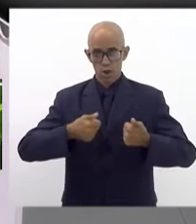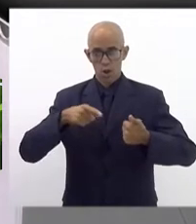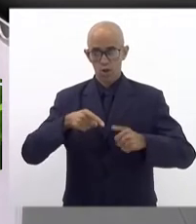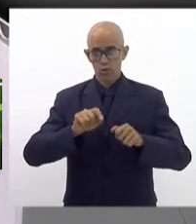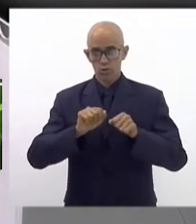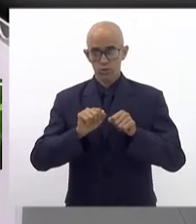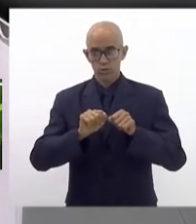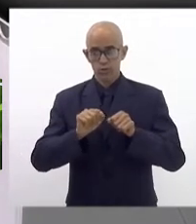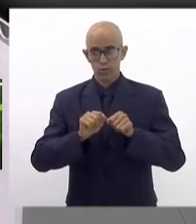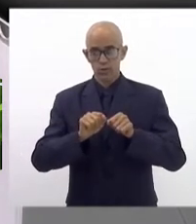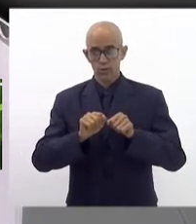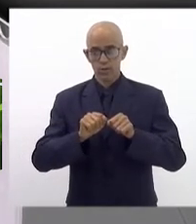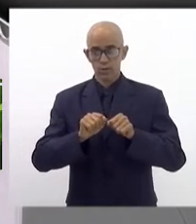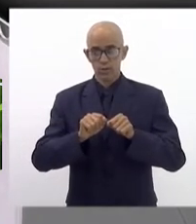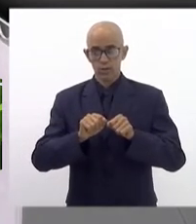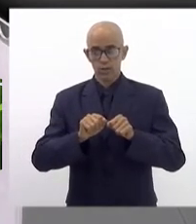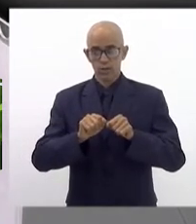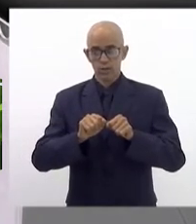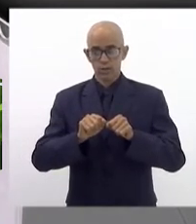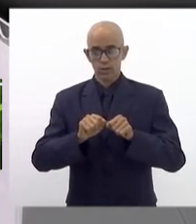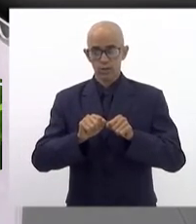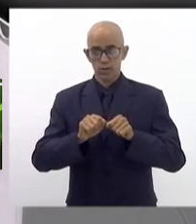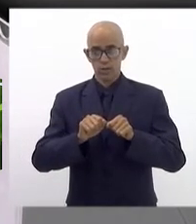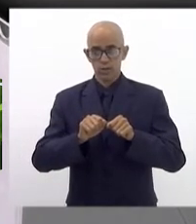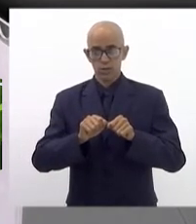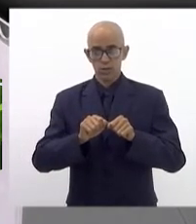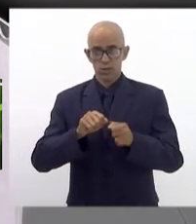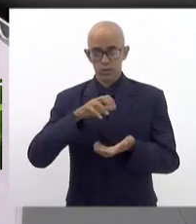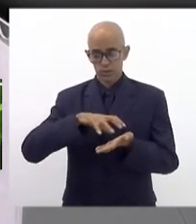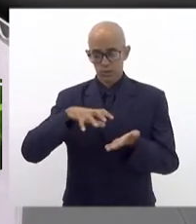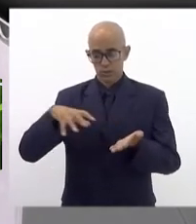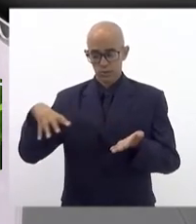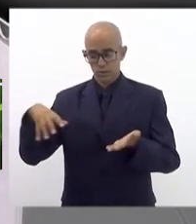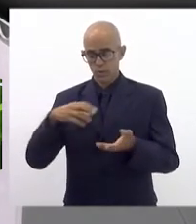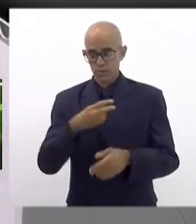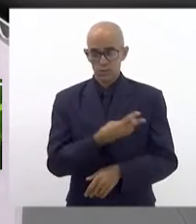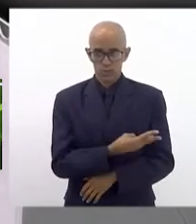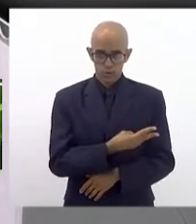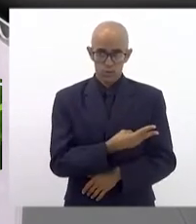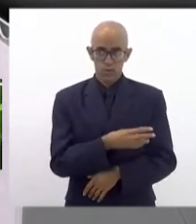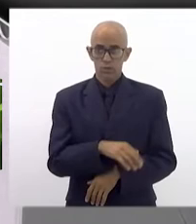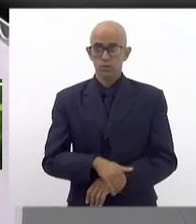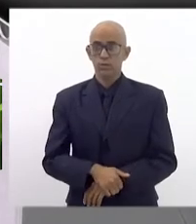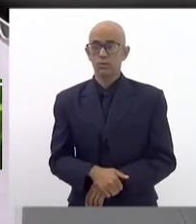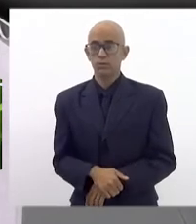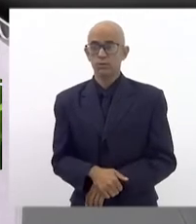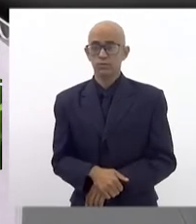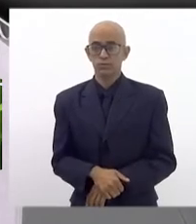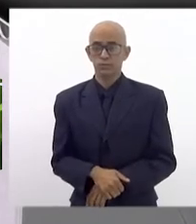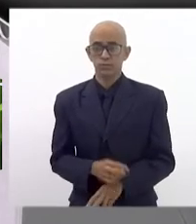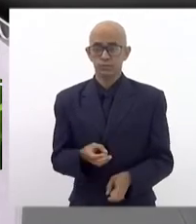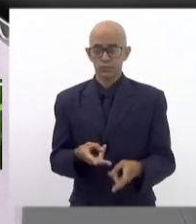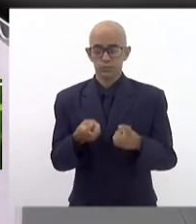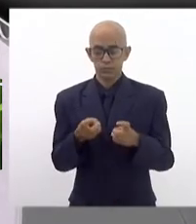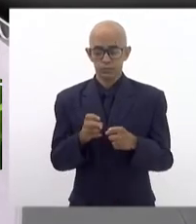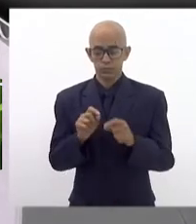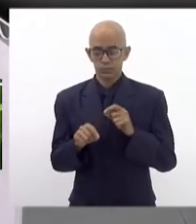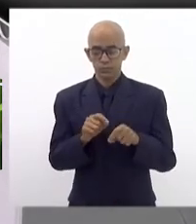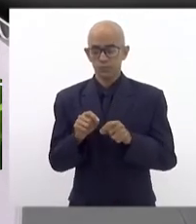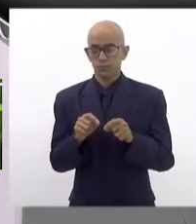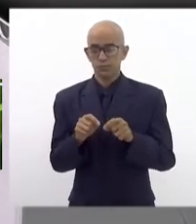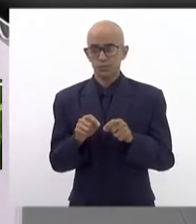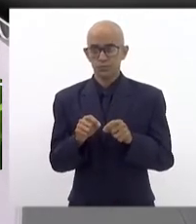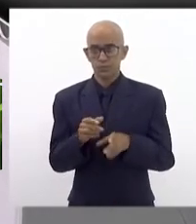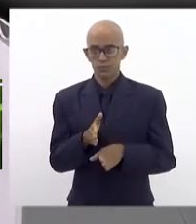categorizar esses campos, não é? Esses três campos, com vistas, não é, a um